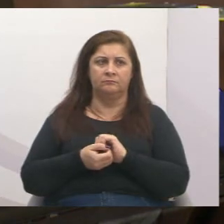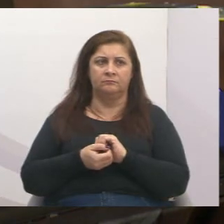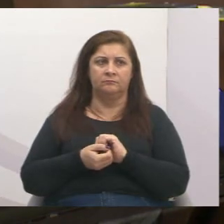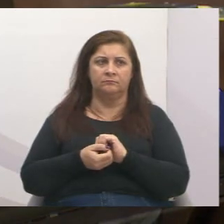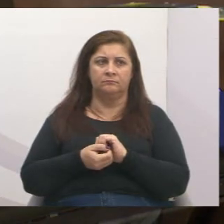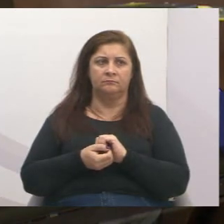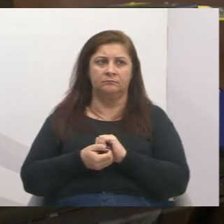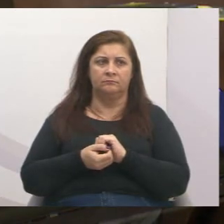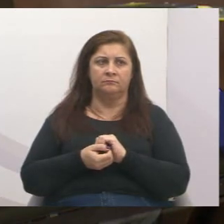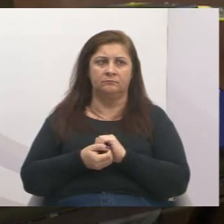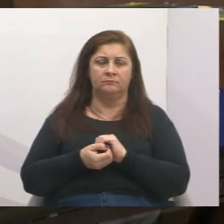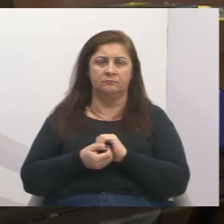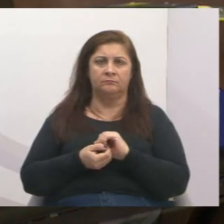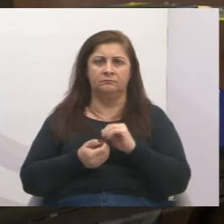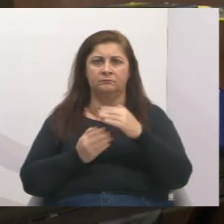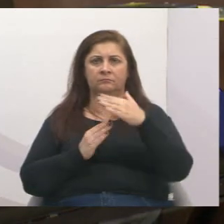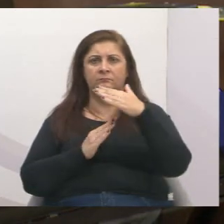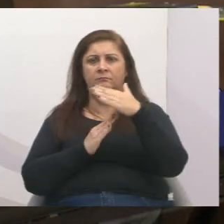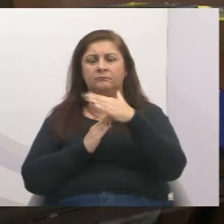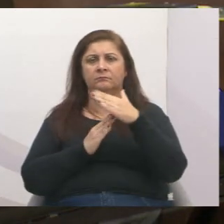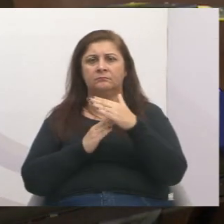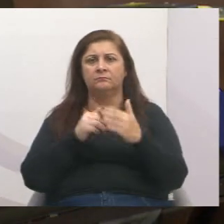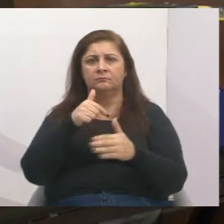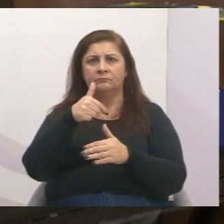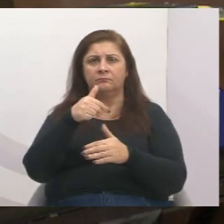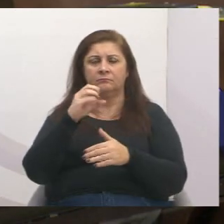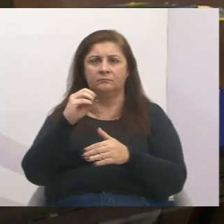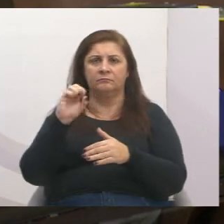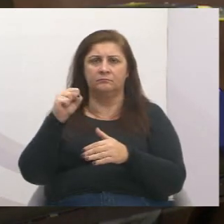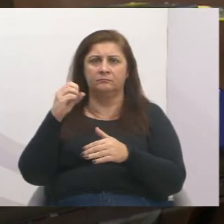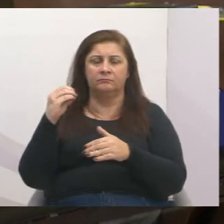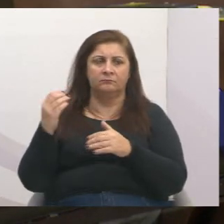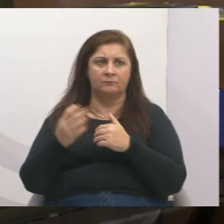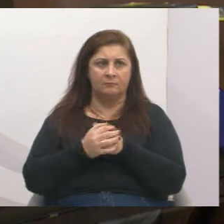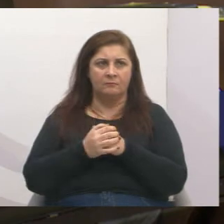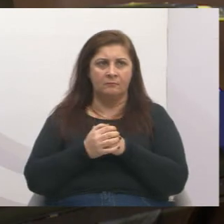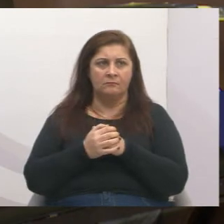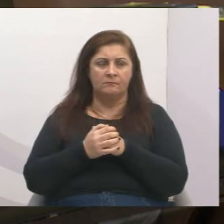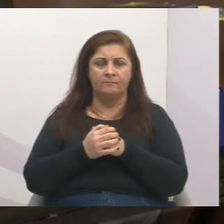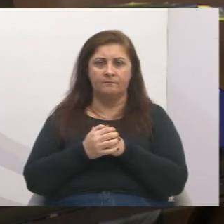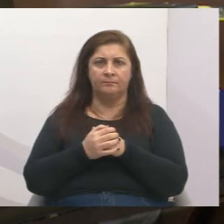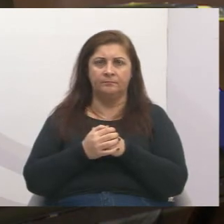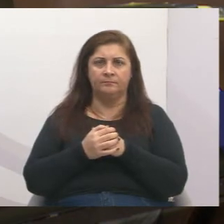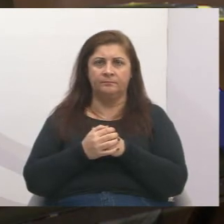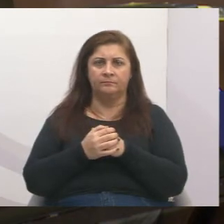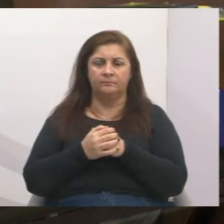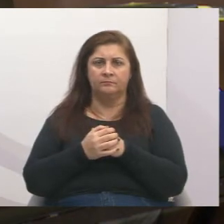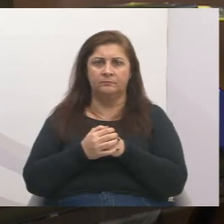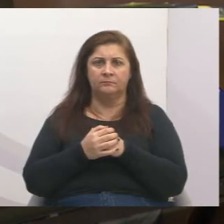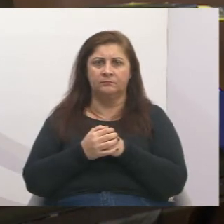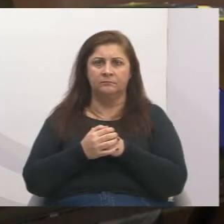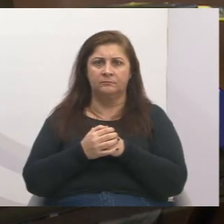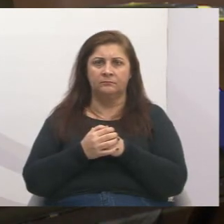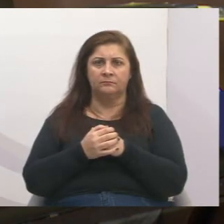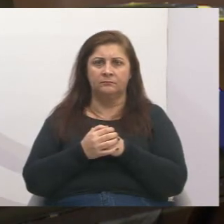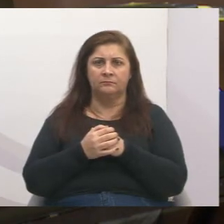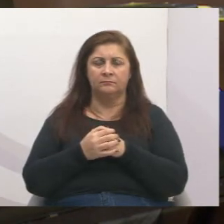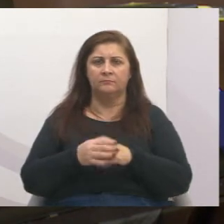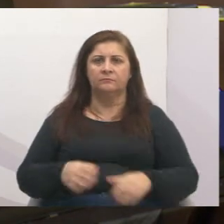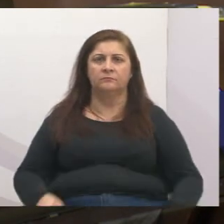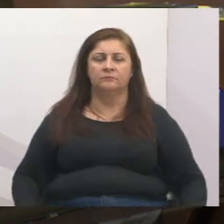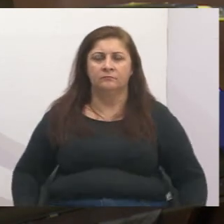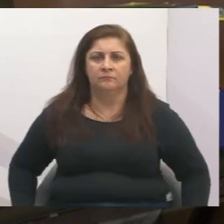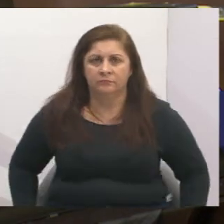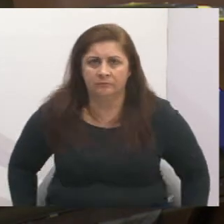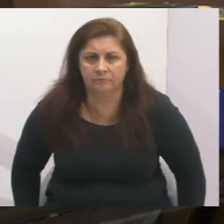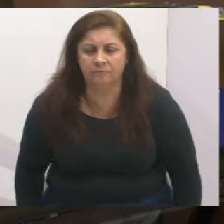INSS 7.080. E a injustiça vai ser abaixo disso, na maioria disso. Então,